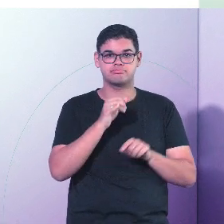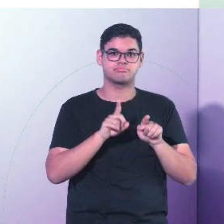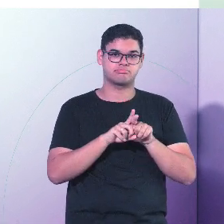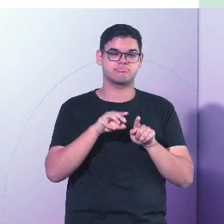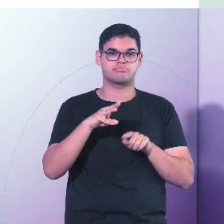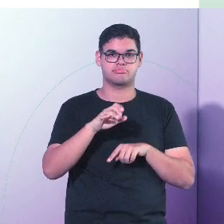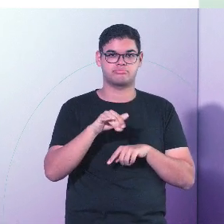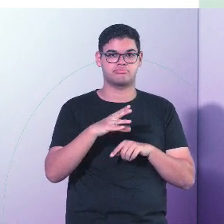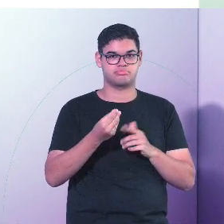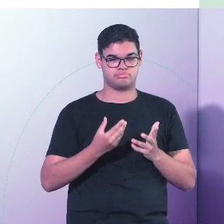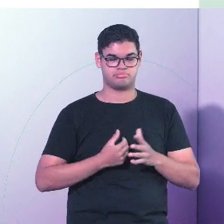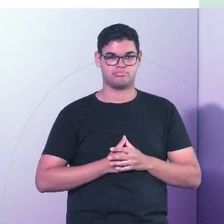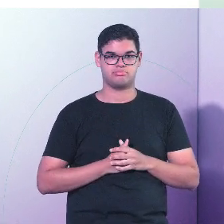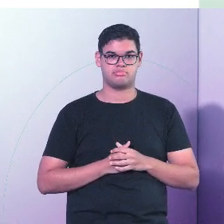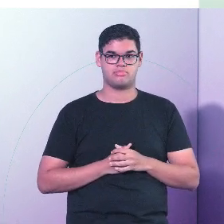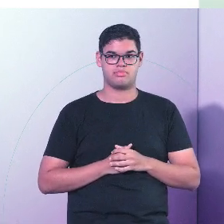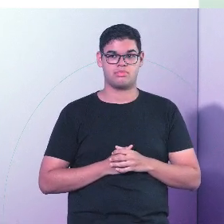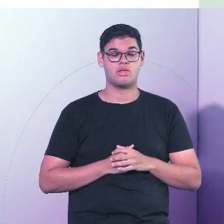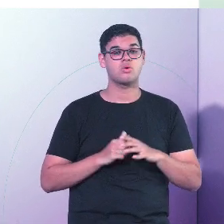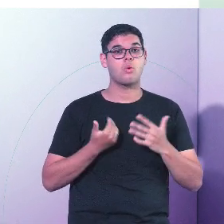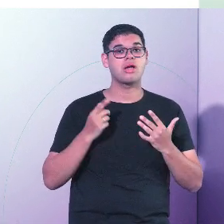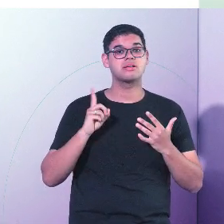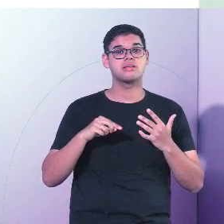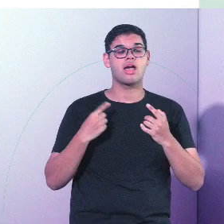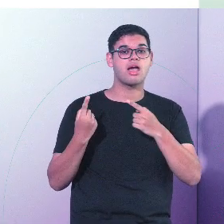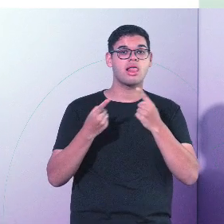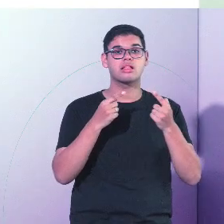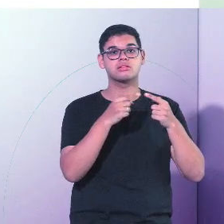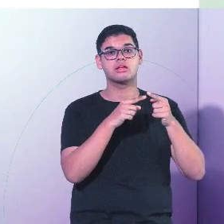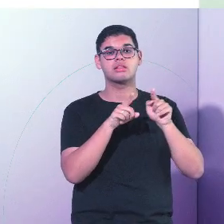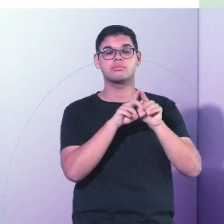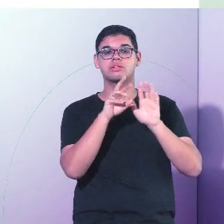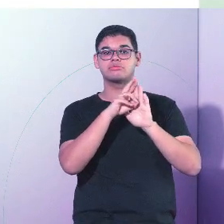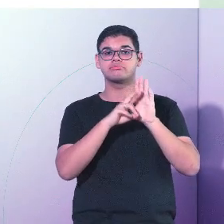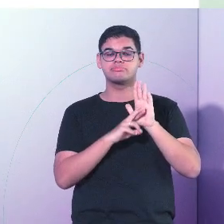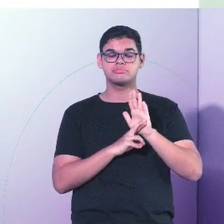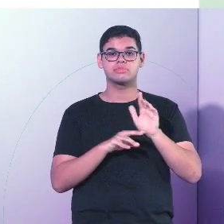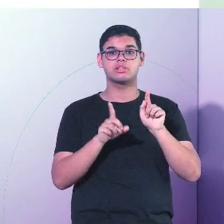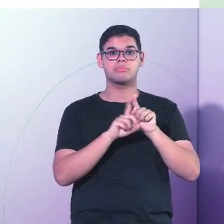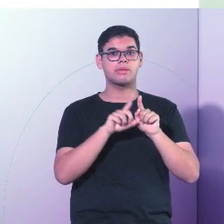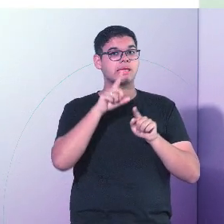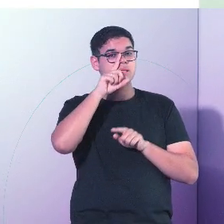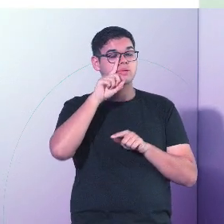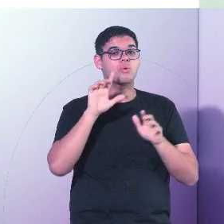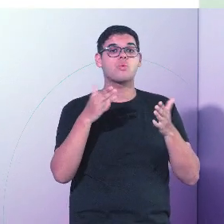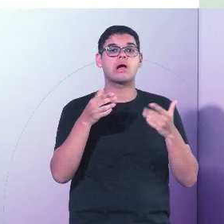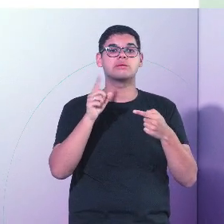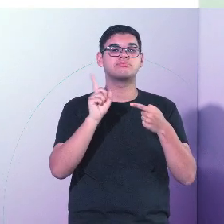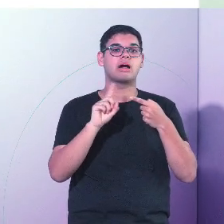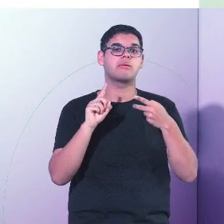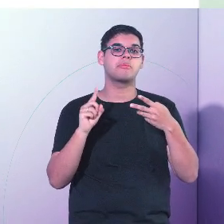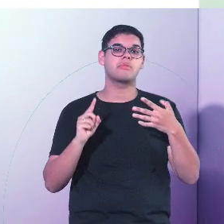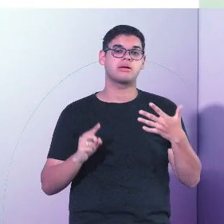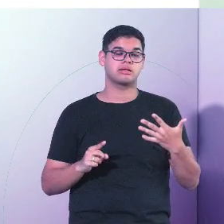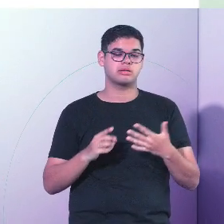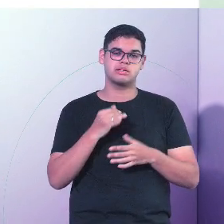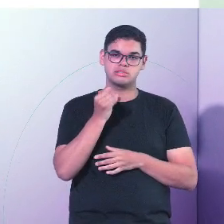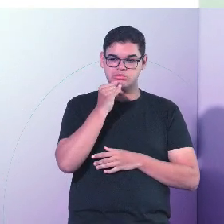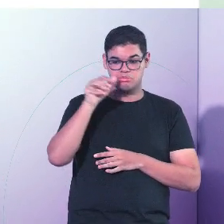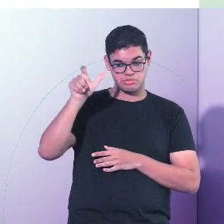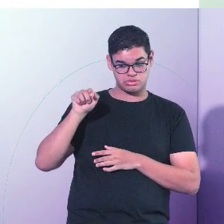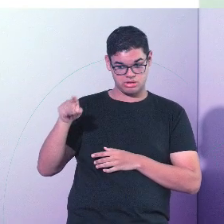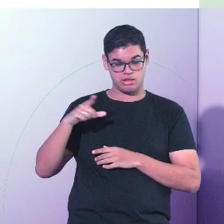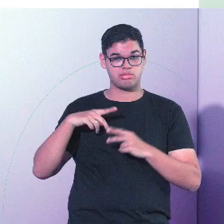Tá? Quais são as relações entre benefícios e riscos? Se vocês pensarem, por exemplo, no tratamento de câncer, quando a gente tinha